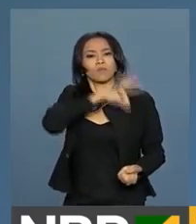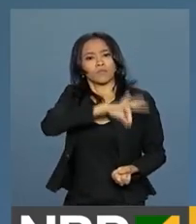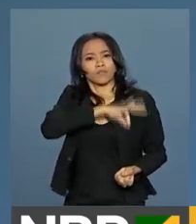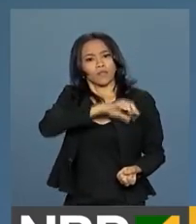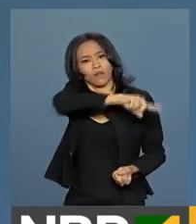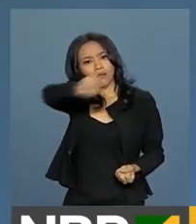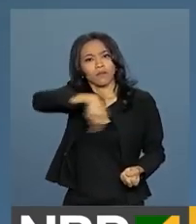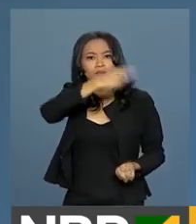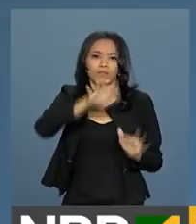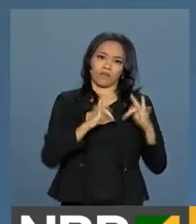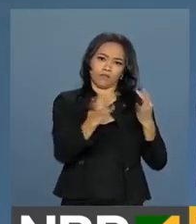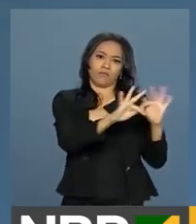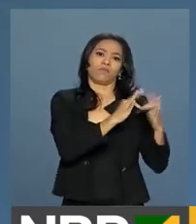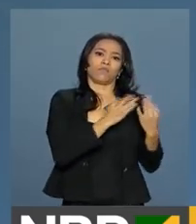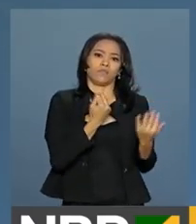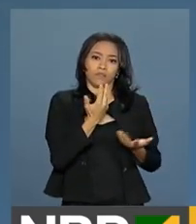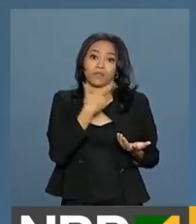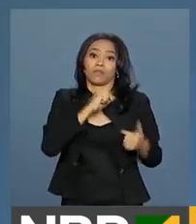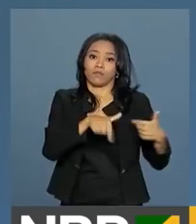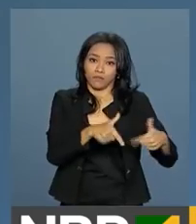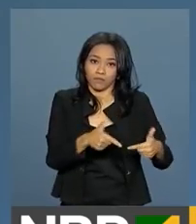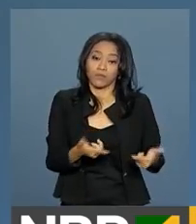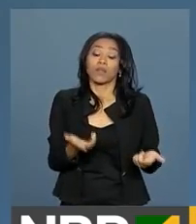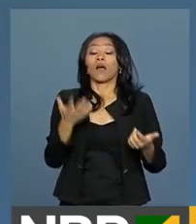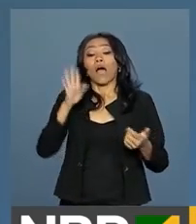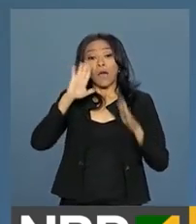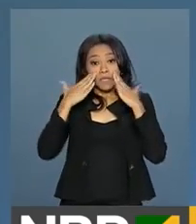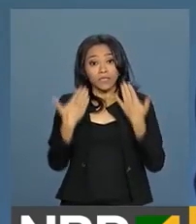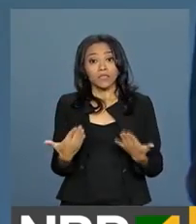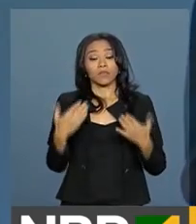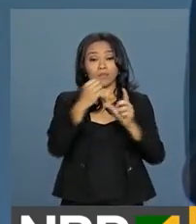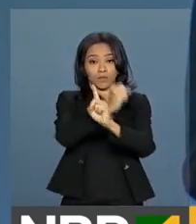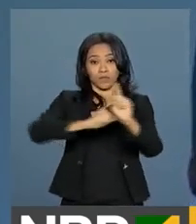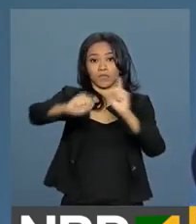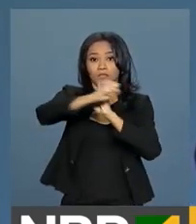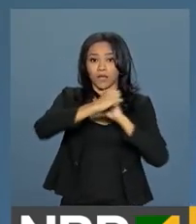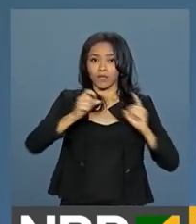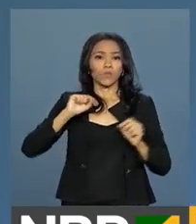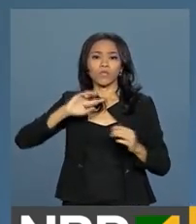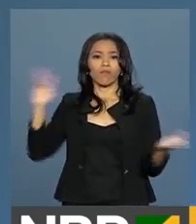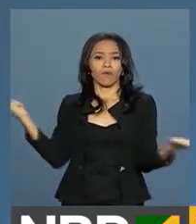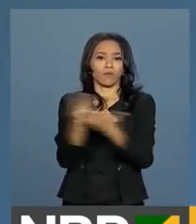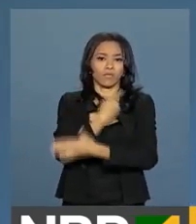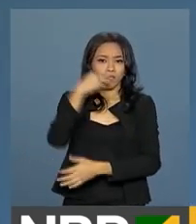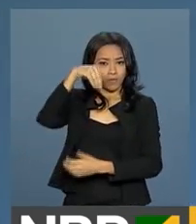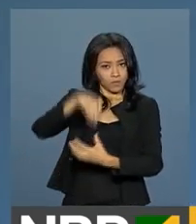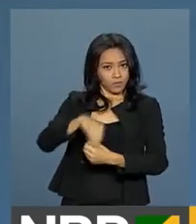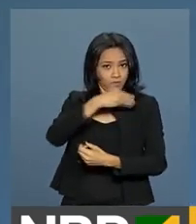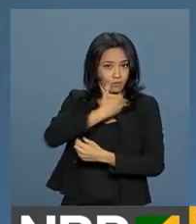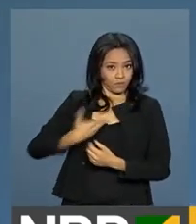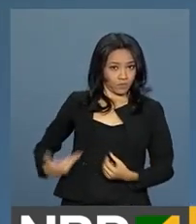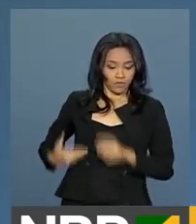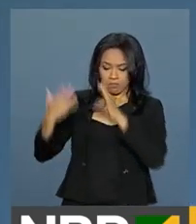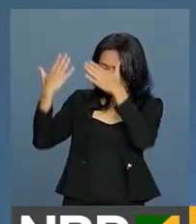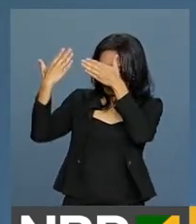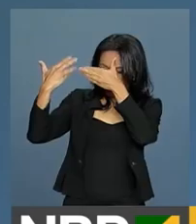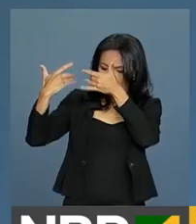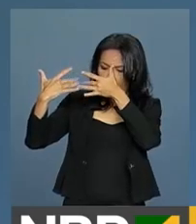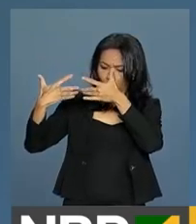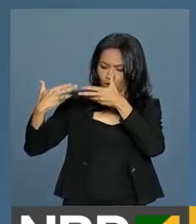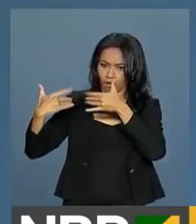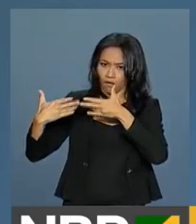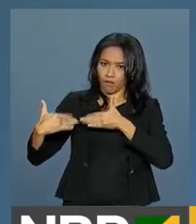quadro apresentamos à sociedade um diagnóstico seguimos à risca um